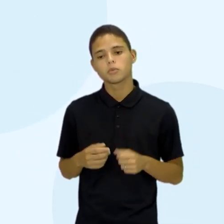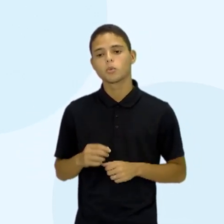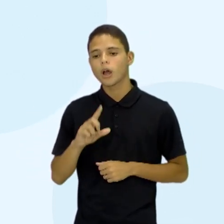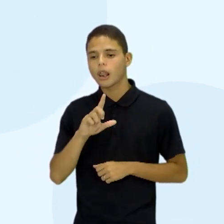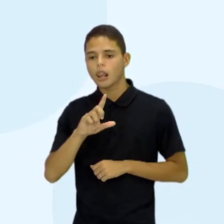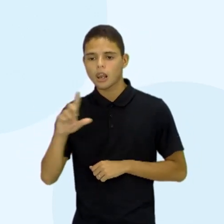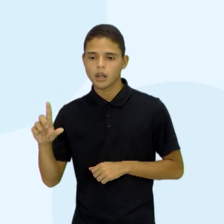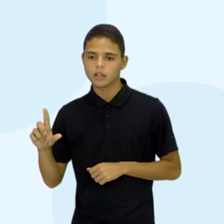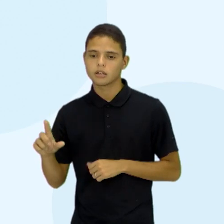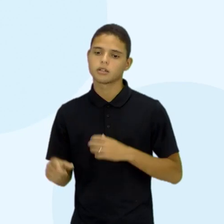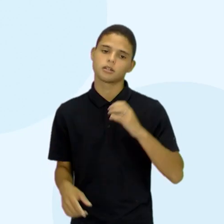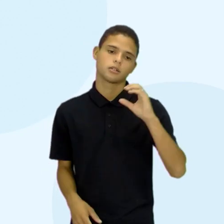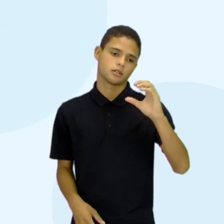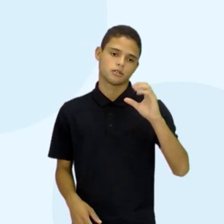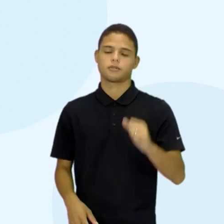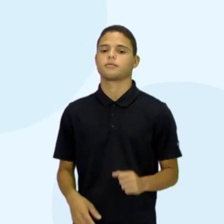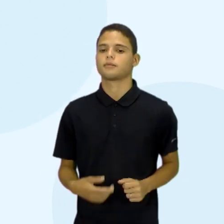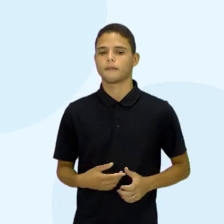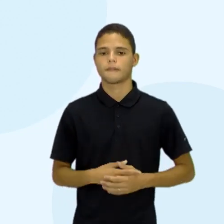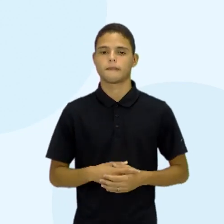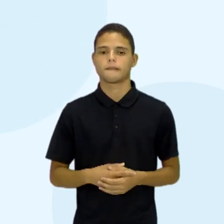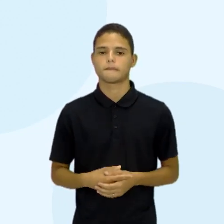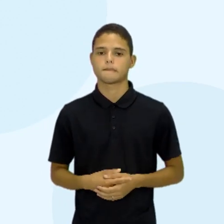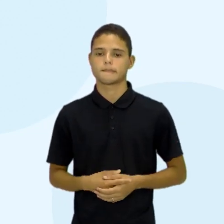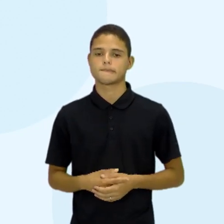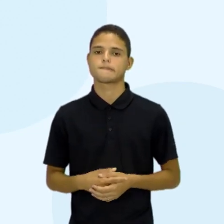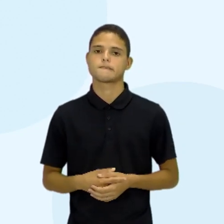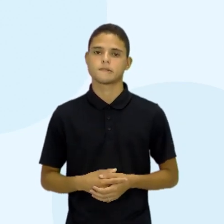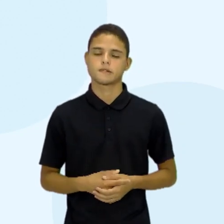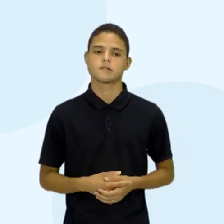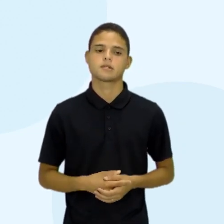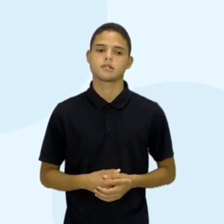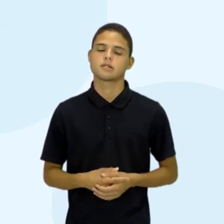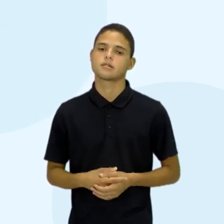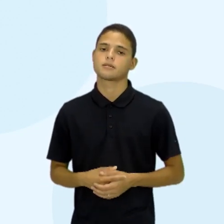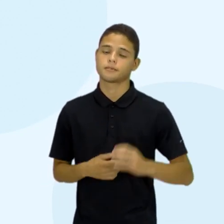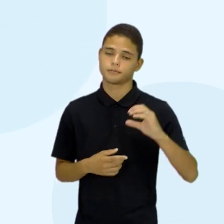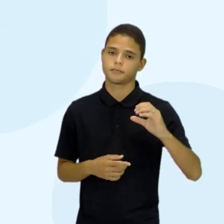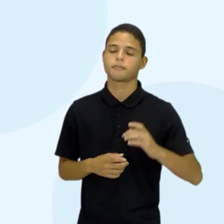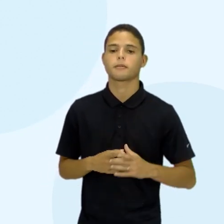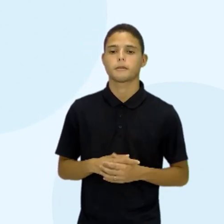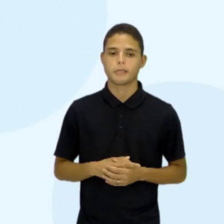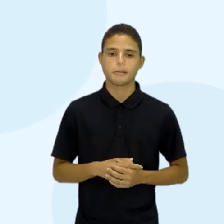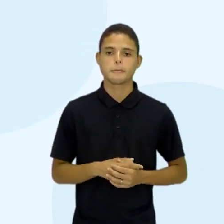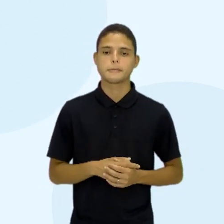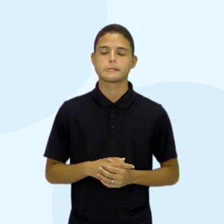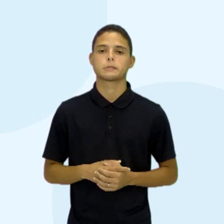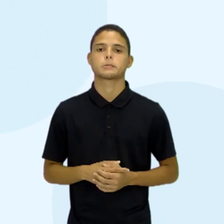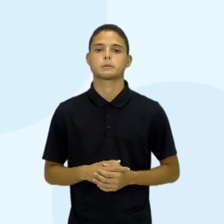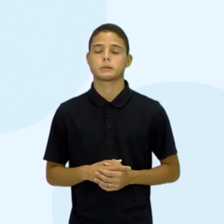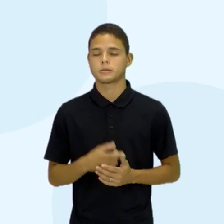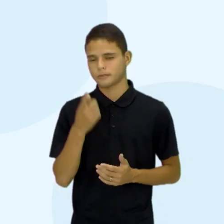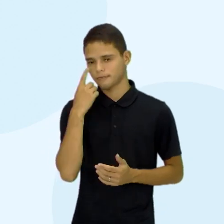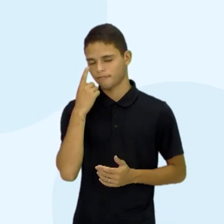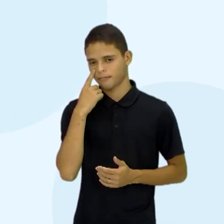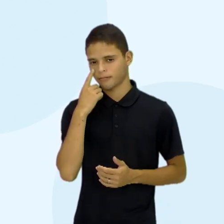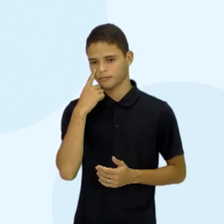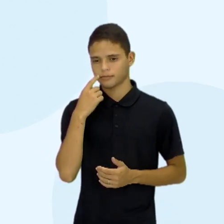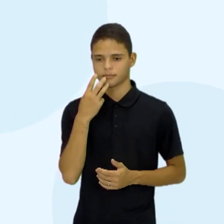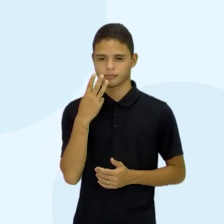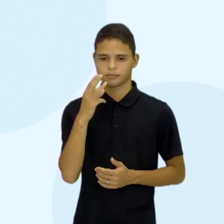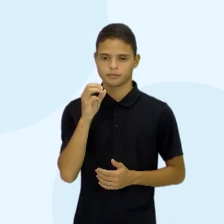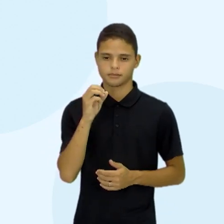acha que é Leste também o ponto cardeal Leste você responde alternativa se Leste Vamos então